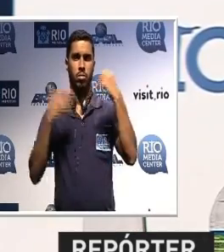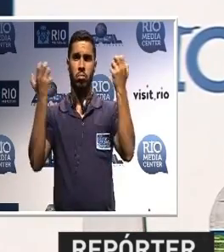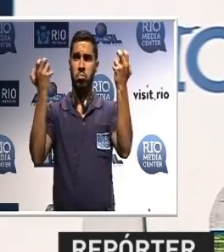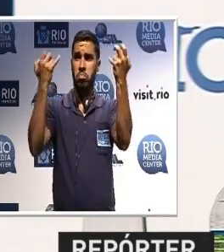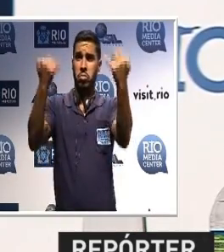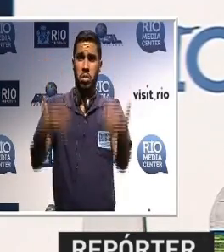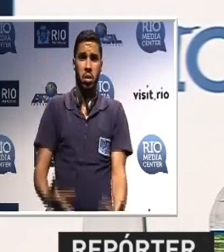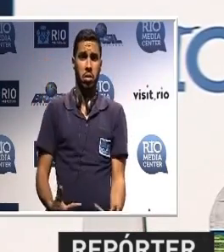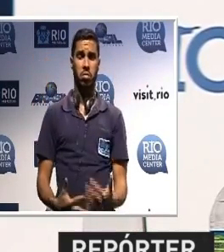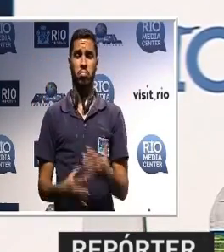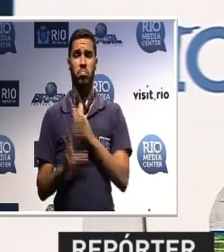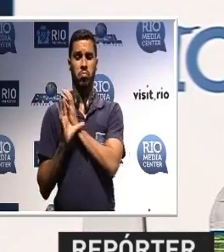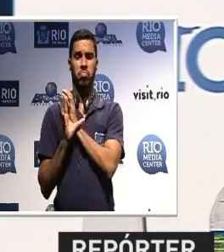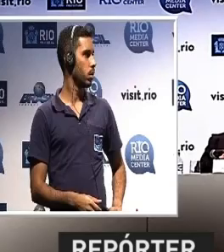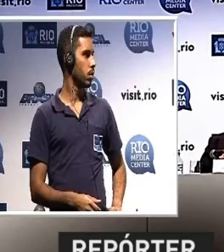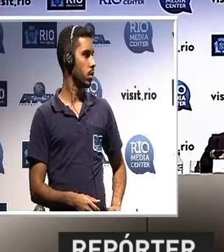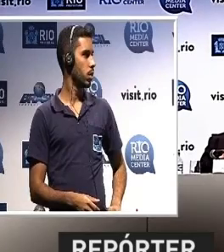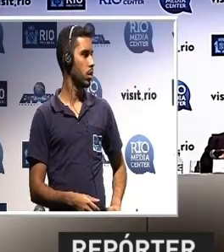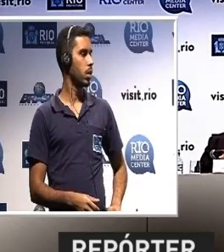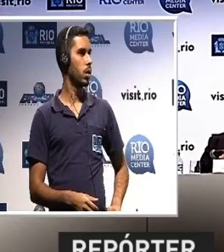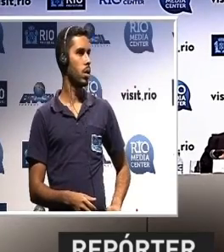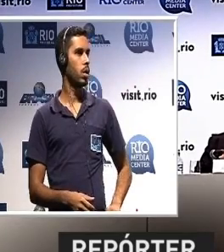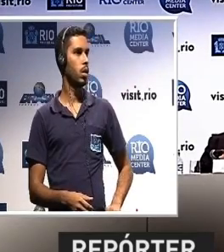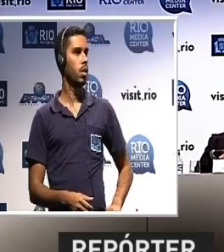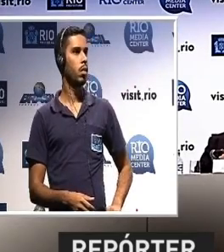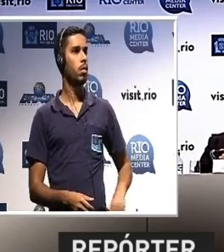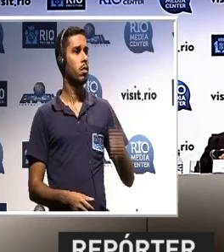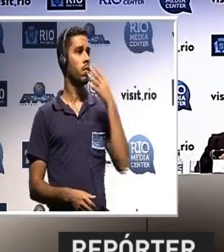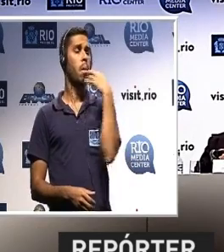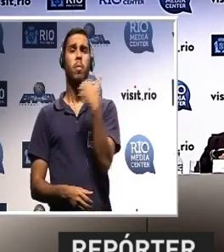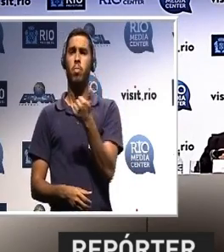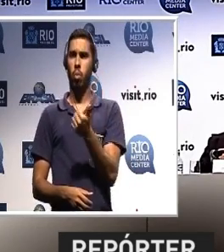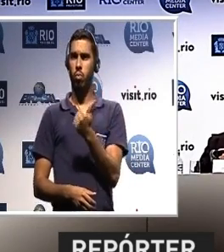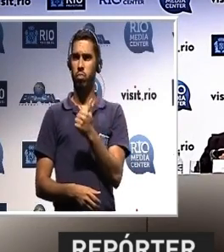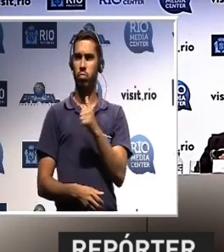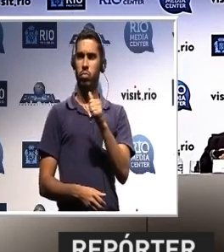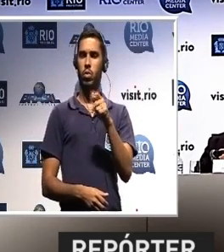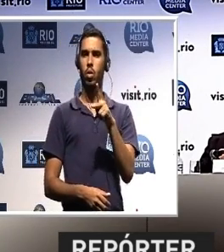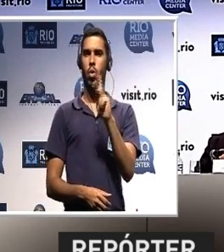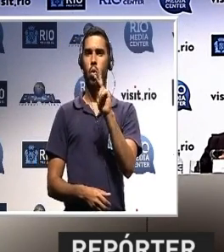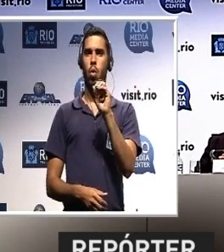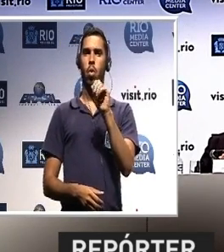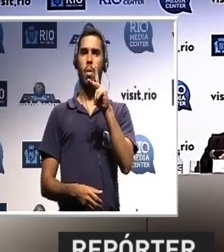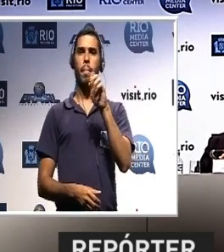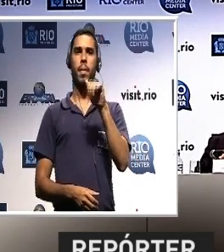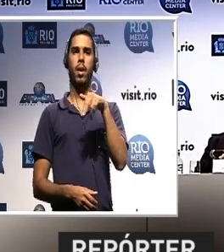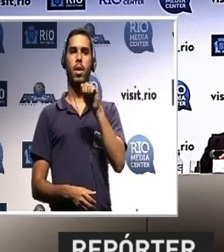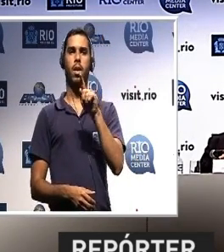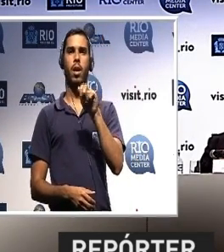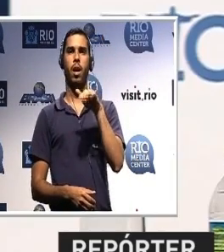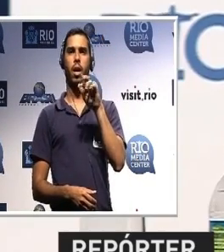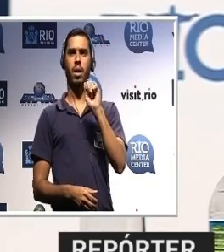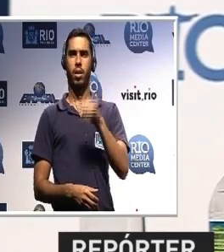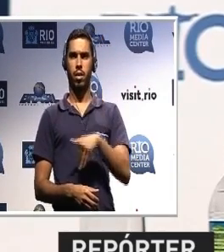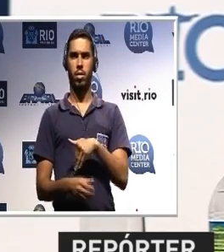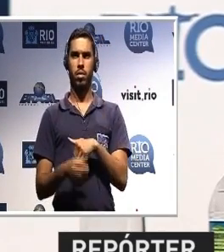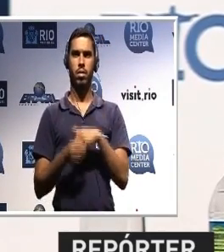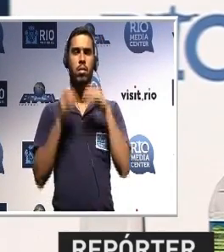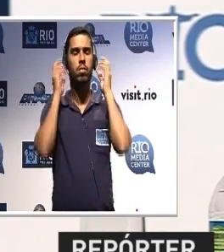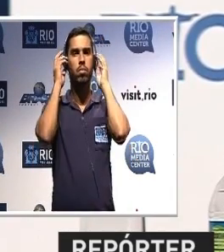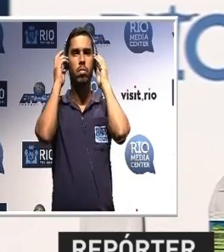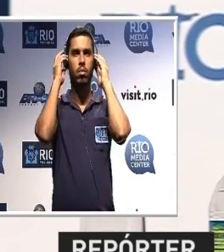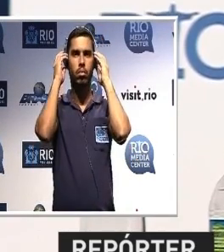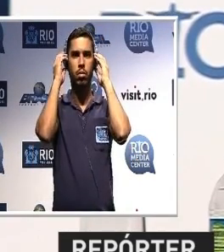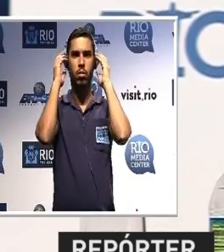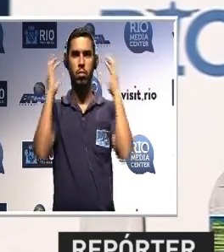rio 2016 nas paraolímpiadas participaram mais de quatro mil e trezentos atletas o parque olímpico bateu